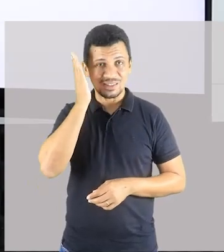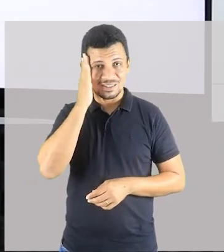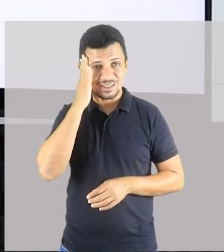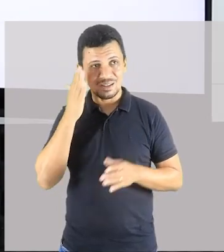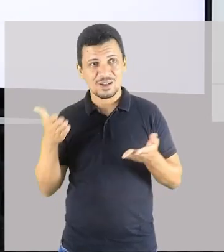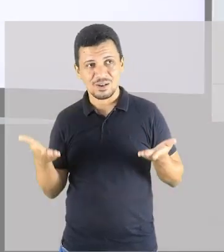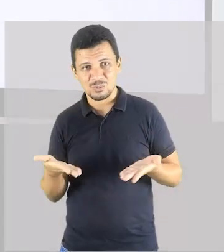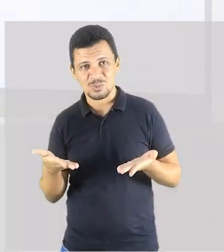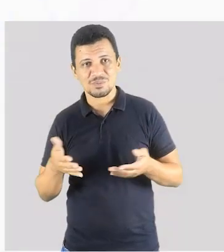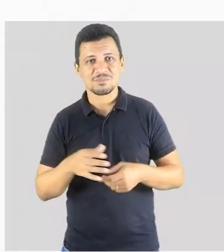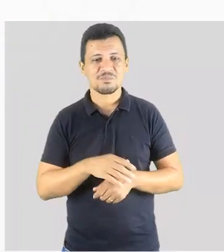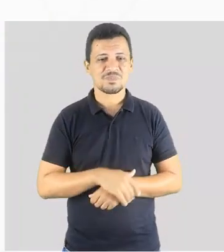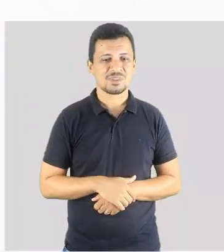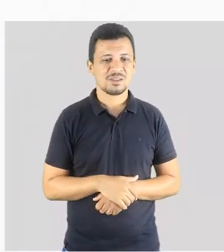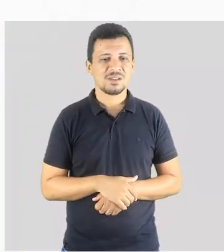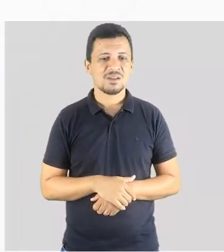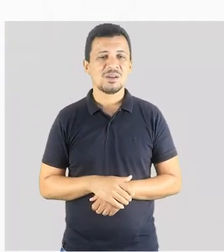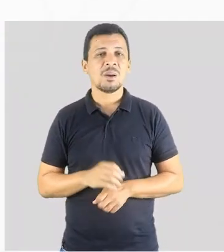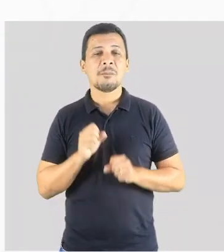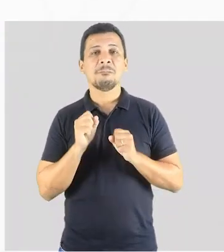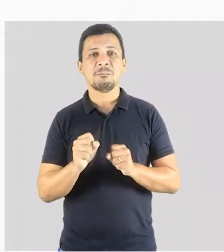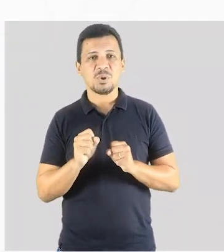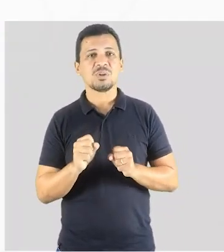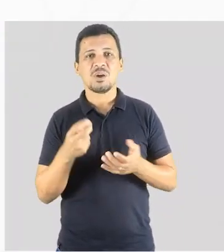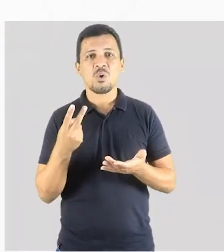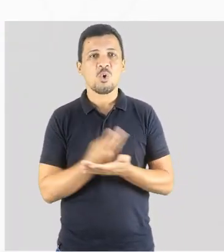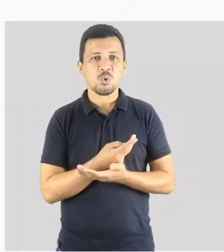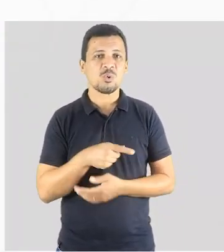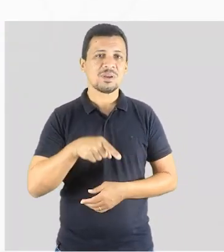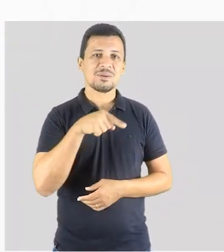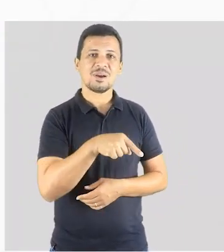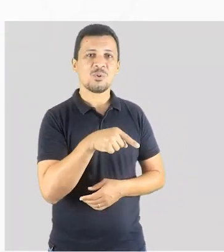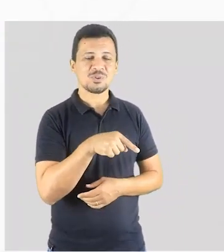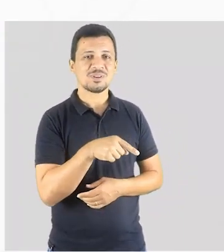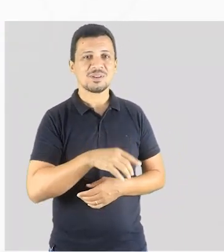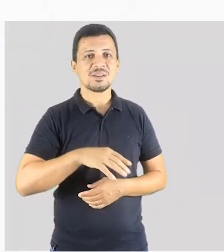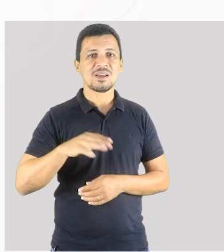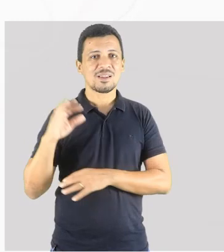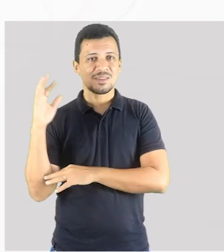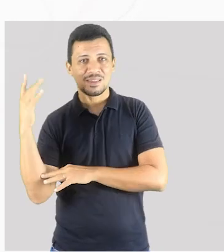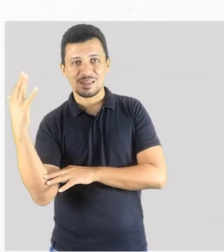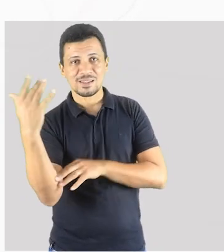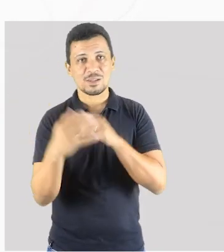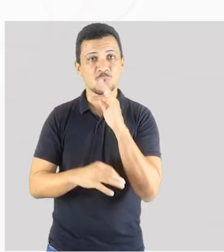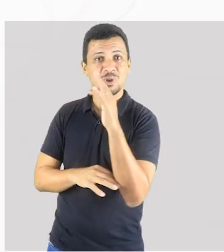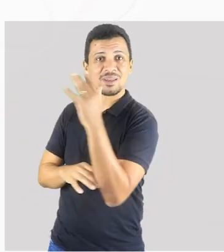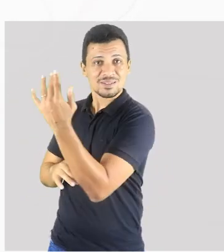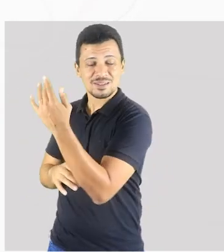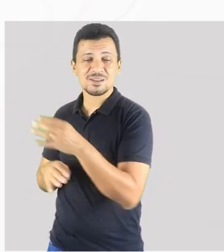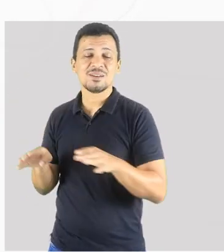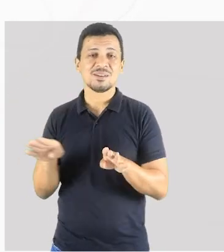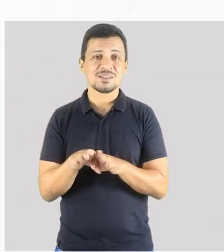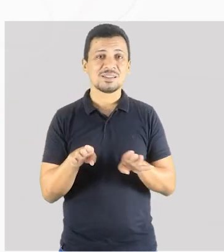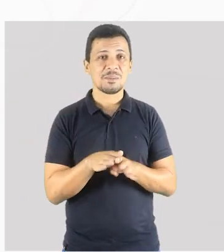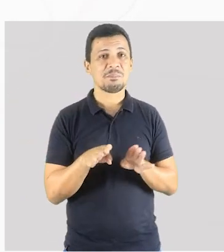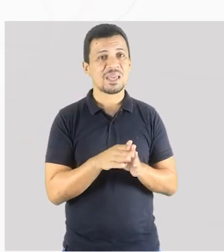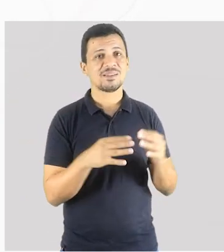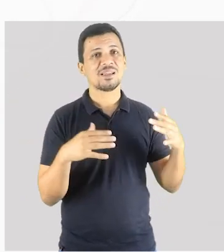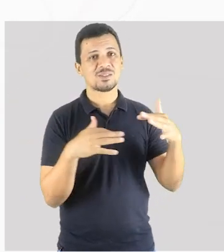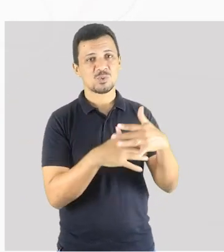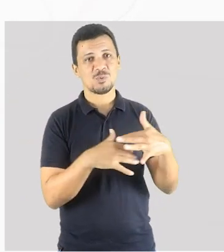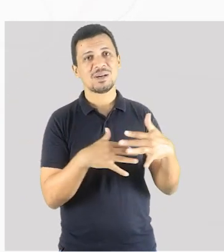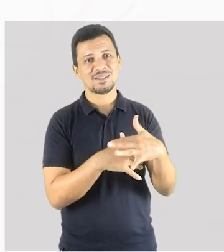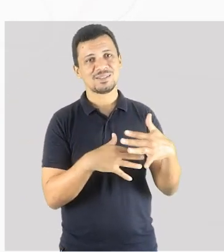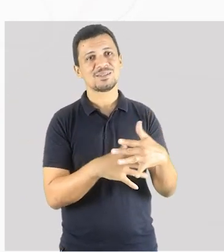agora. Ó. As práticas corporais de aventura, elas podem ocorrer tanto na natureza como nas vias